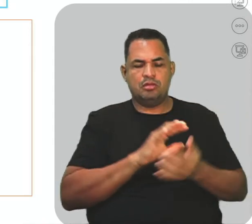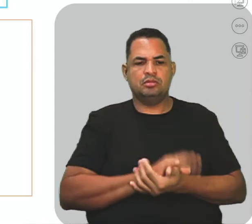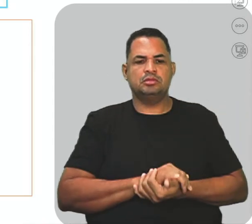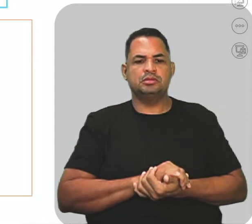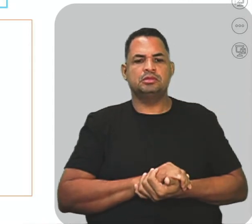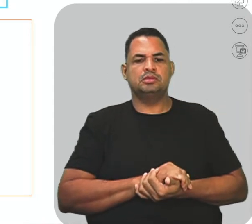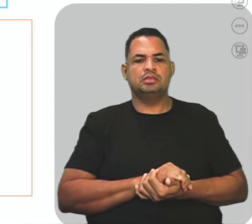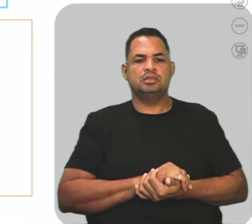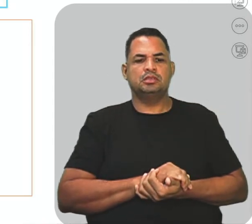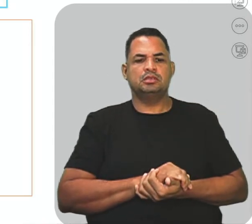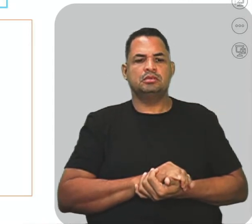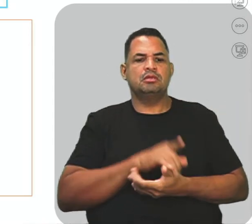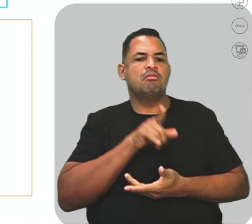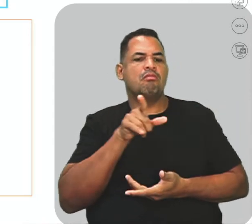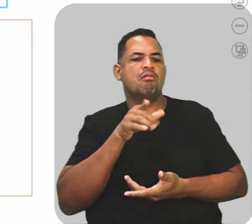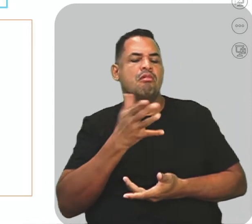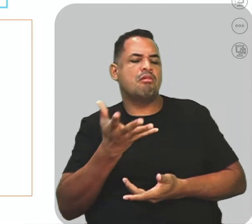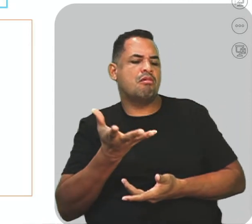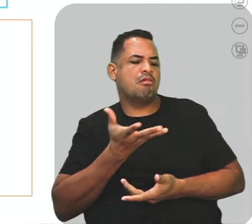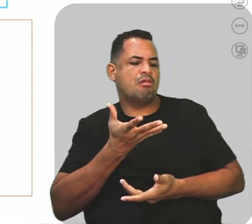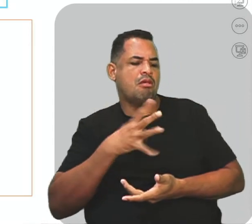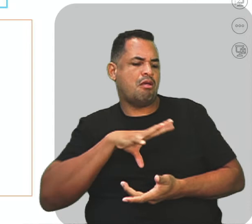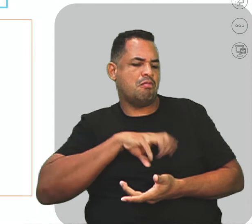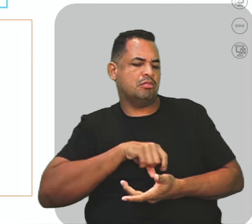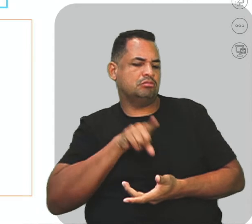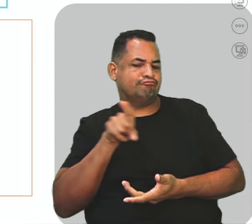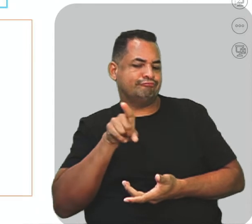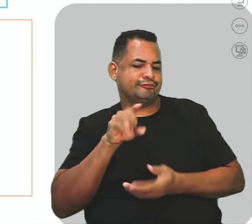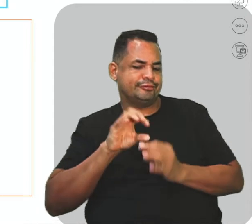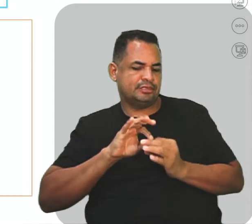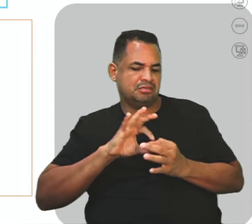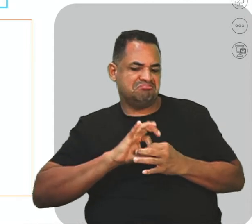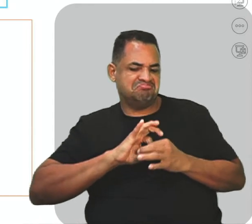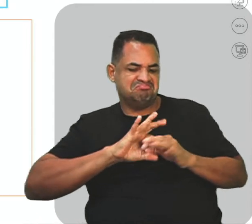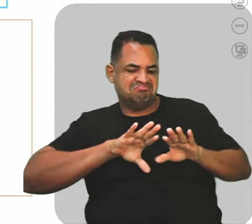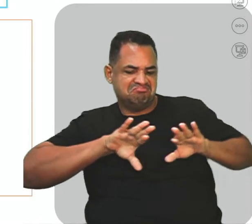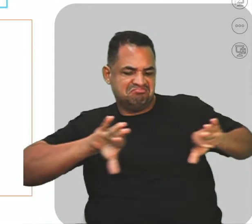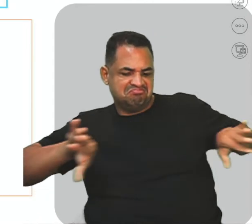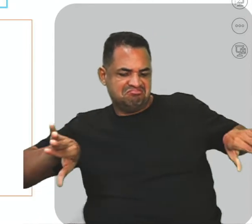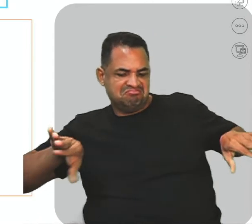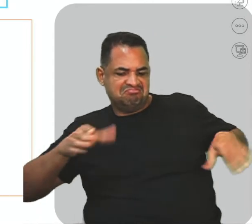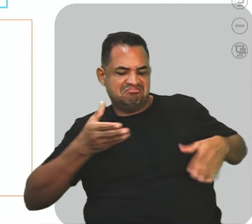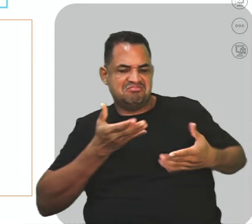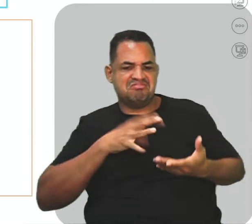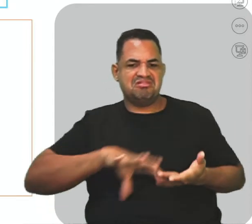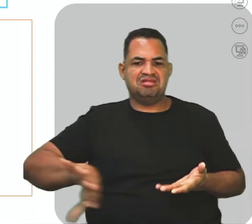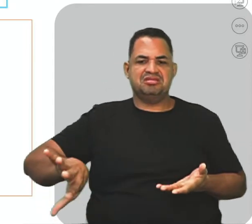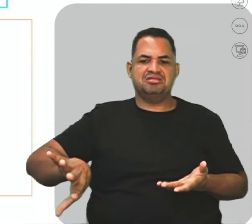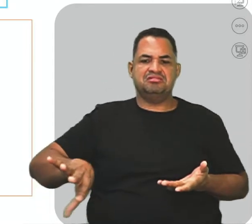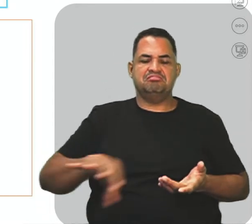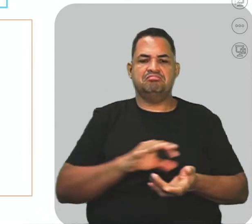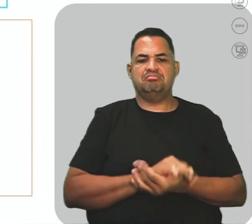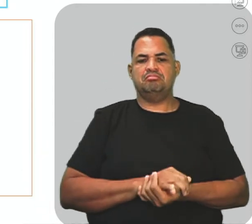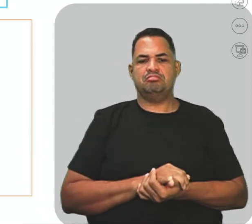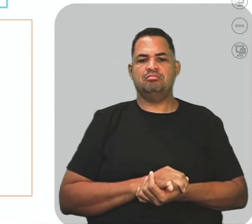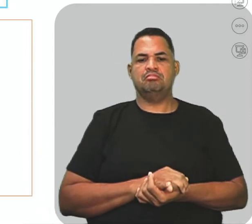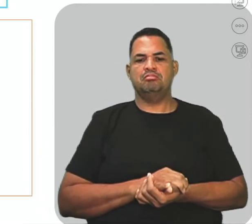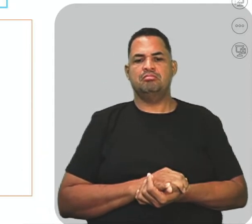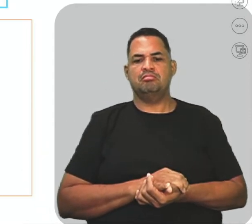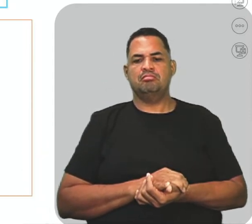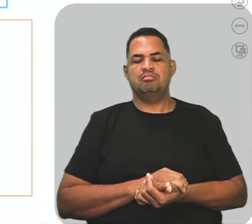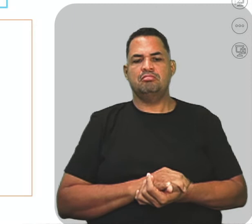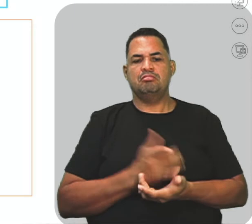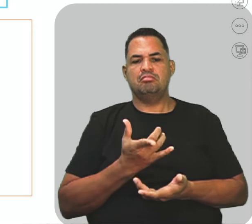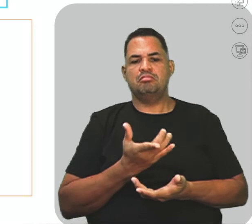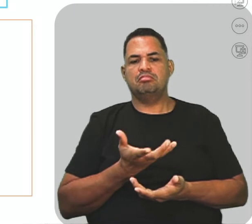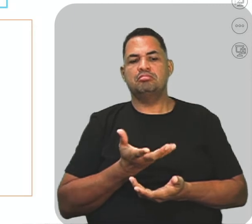último verso, ela quis um amor que um dia você jogou fora. Então, nós temos aí a conjunção que, mais uma vez, explicando.